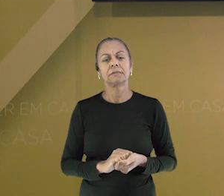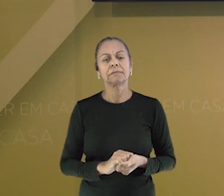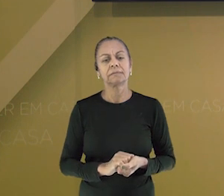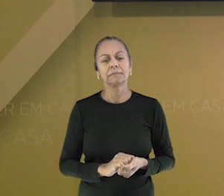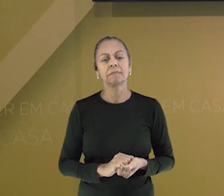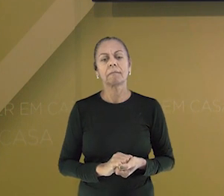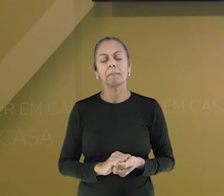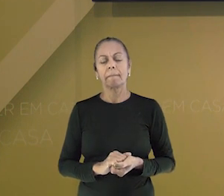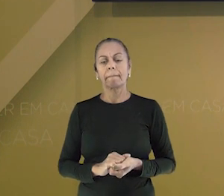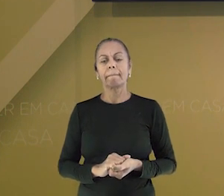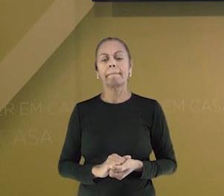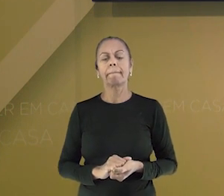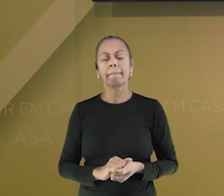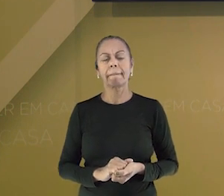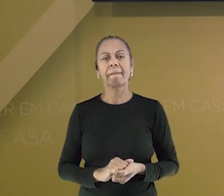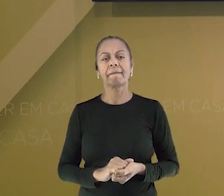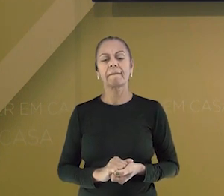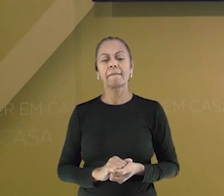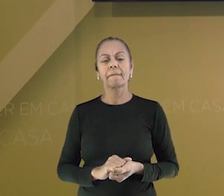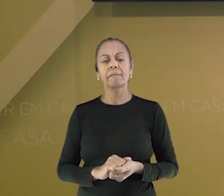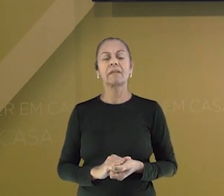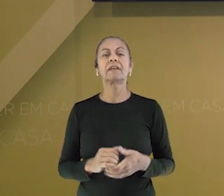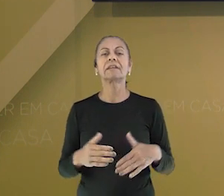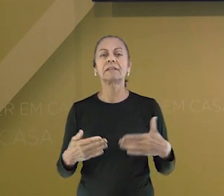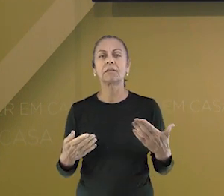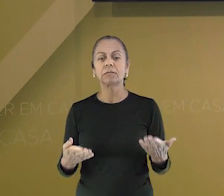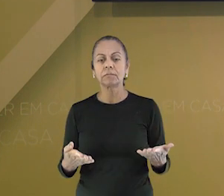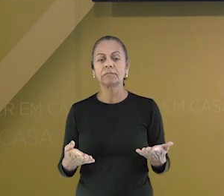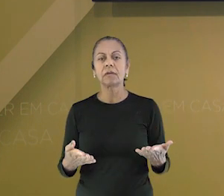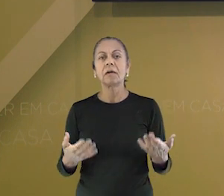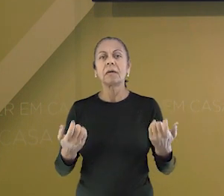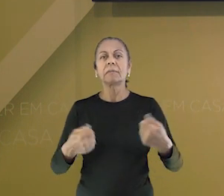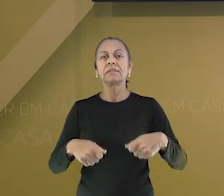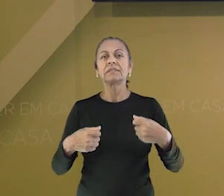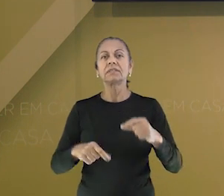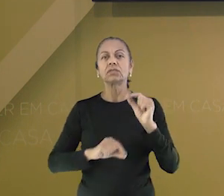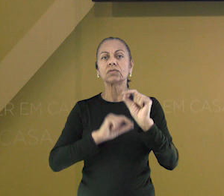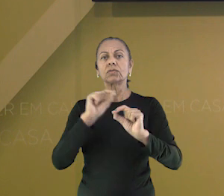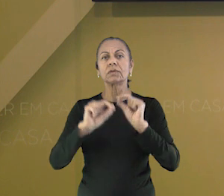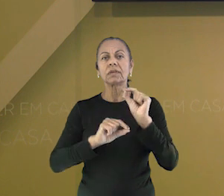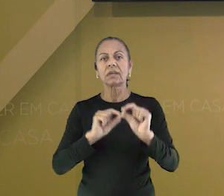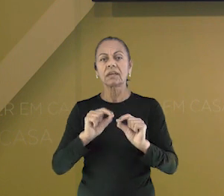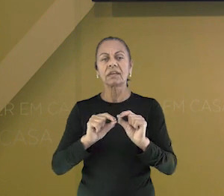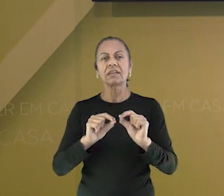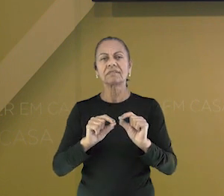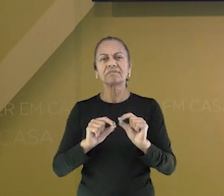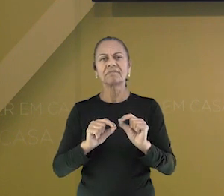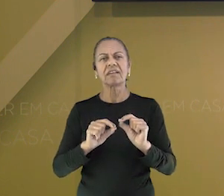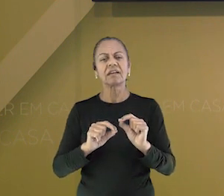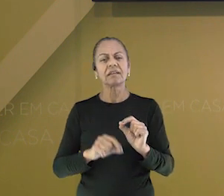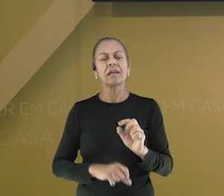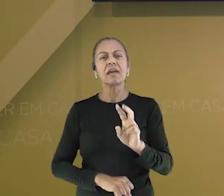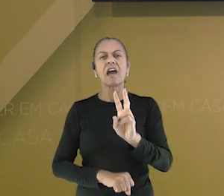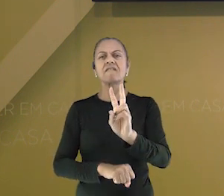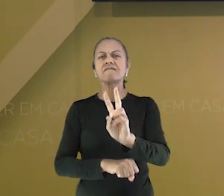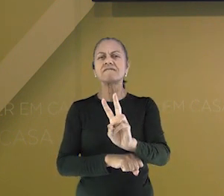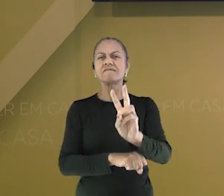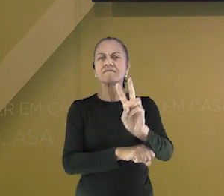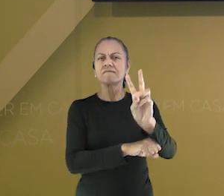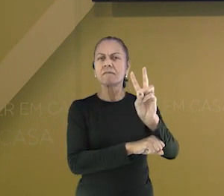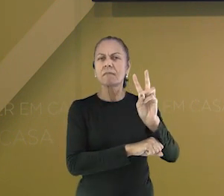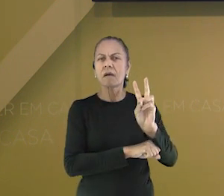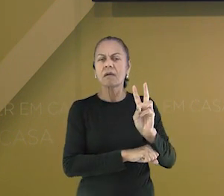a gente já sabe disso, porque se fosse bastante já estaria funcionando, né? O que acontece? Também precisa ocorrer